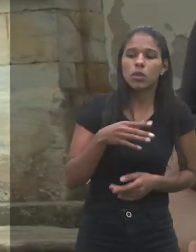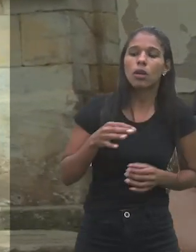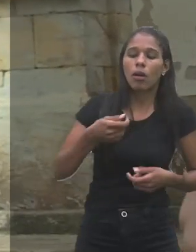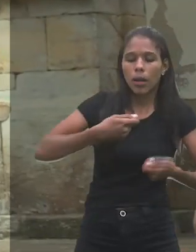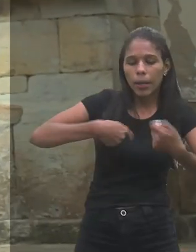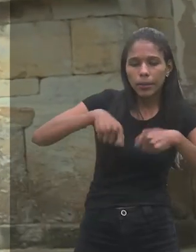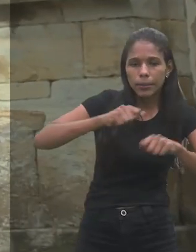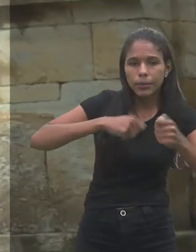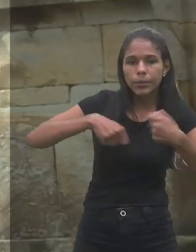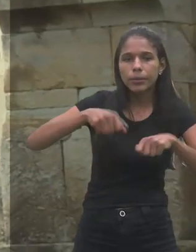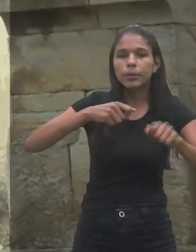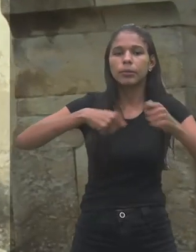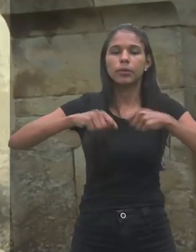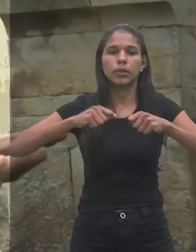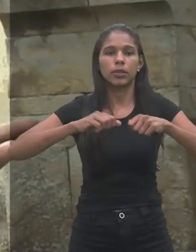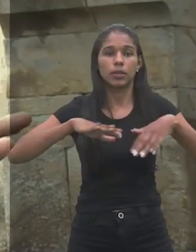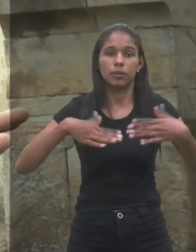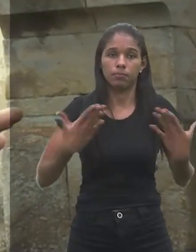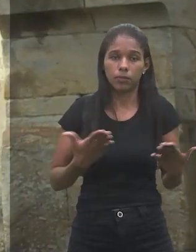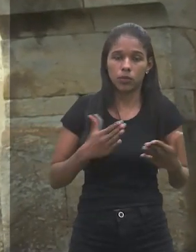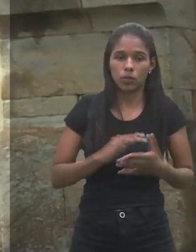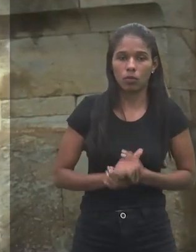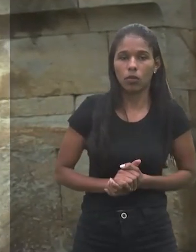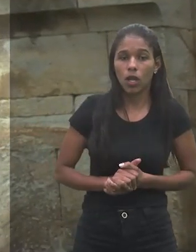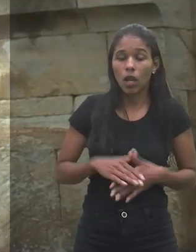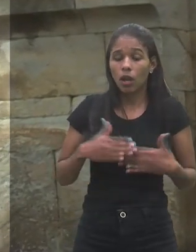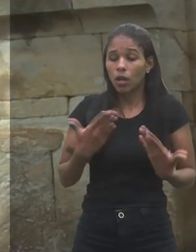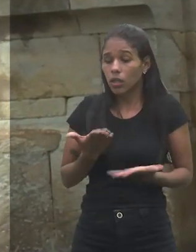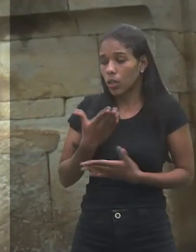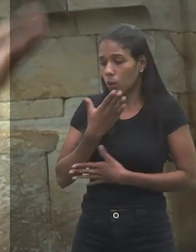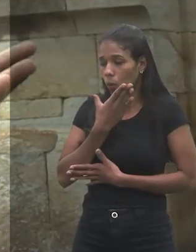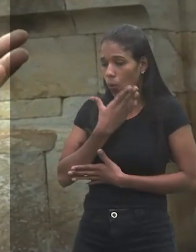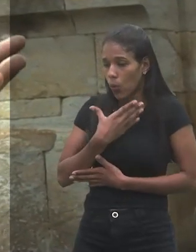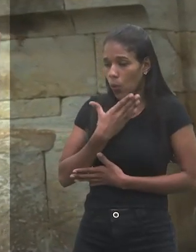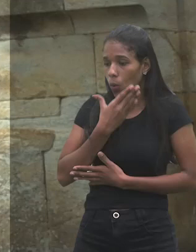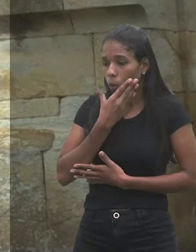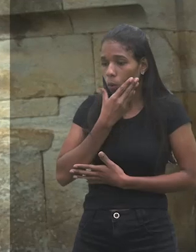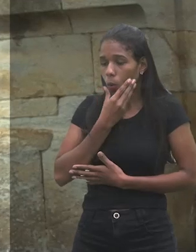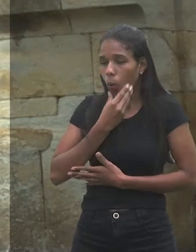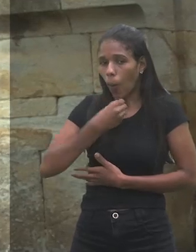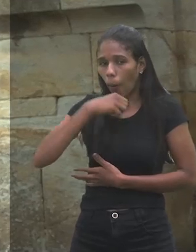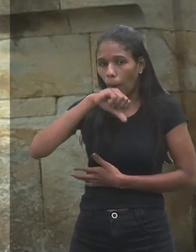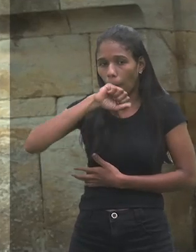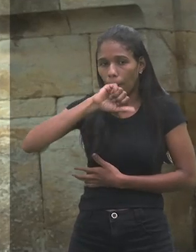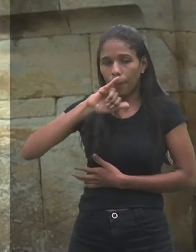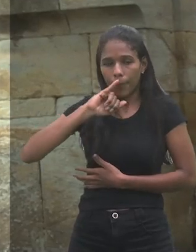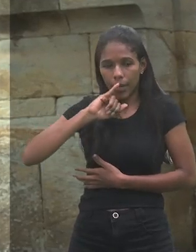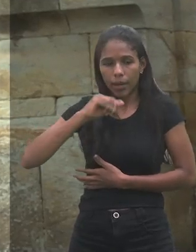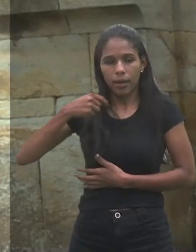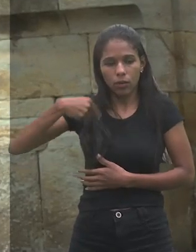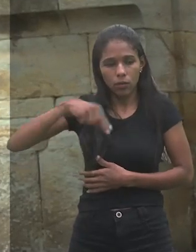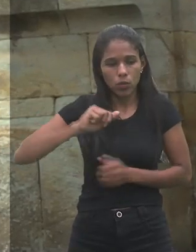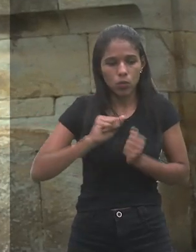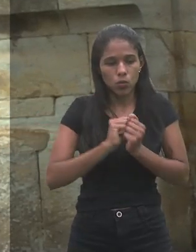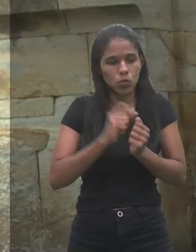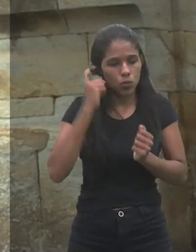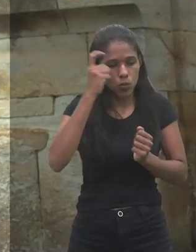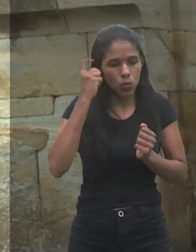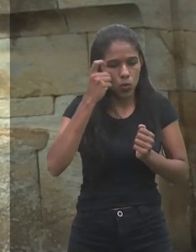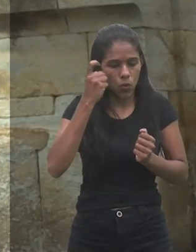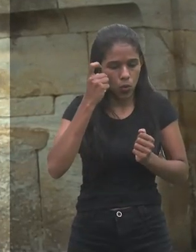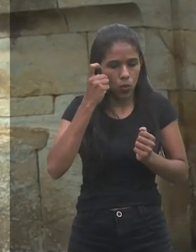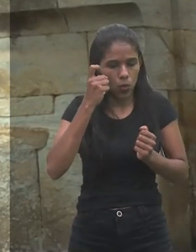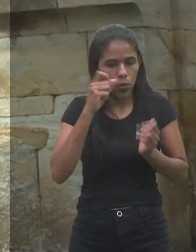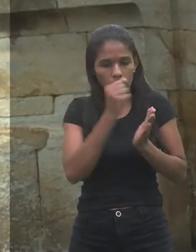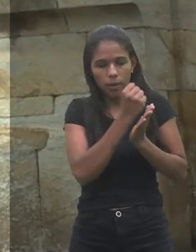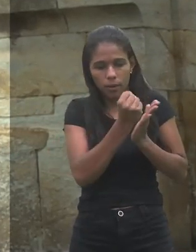jovem. E o filho dele, o Antônio Francisco Lisboa, observa os altares e diz para o pai, eu quero construir também altares, que